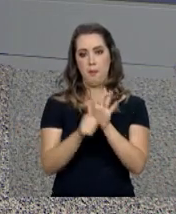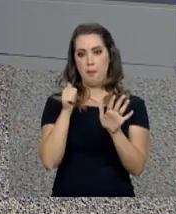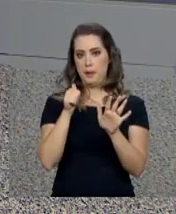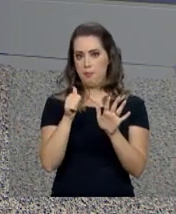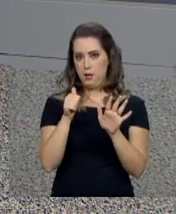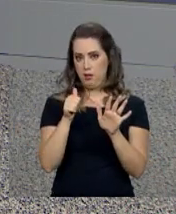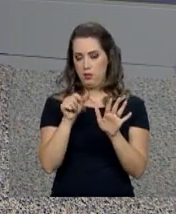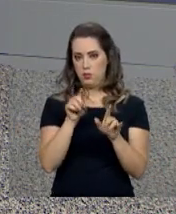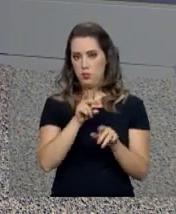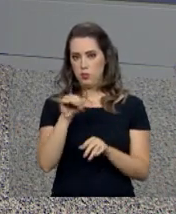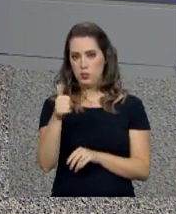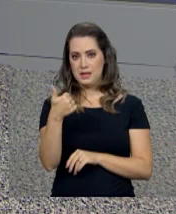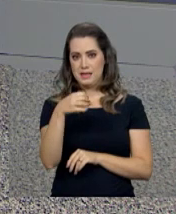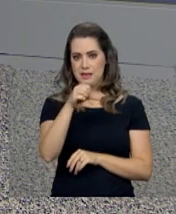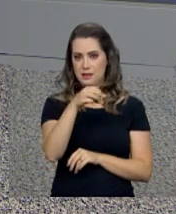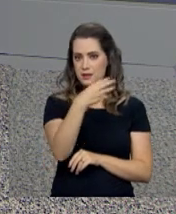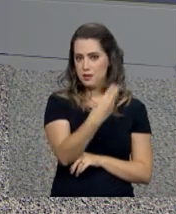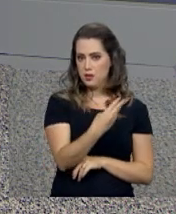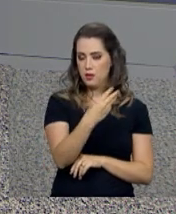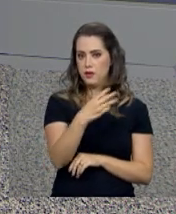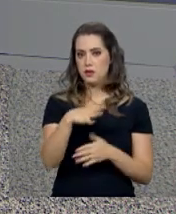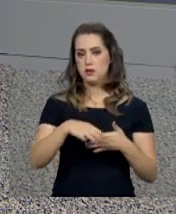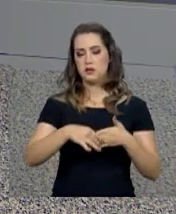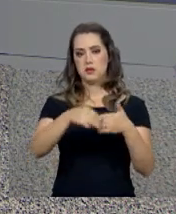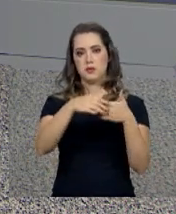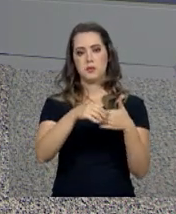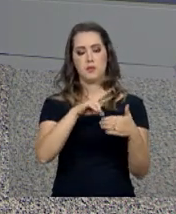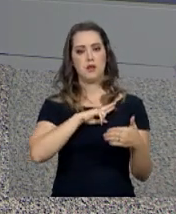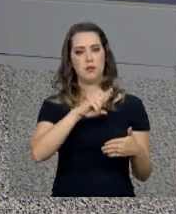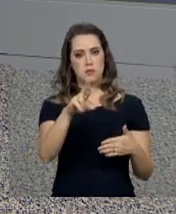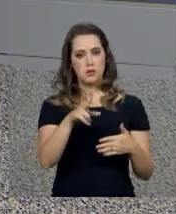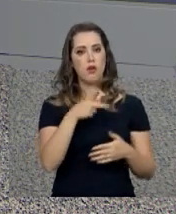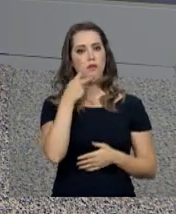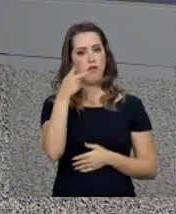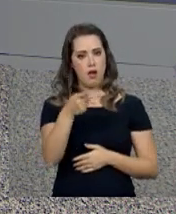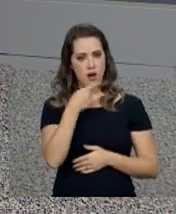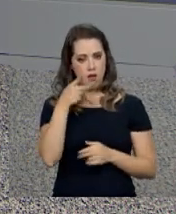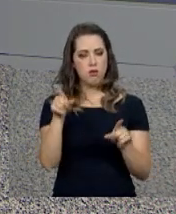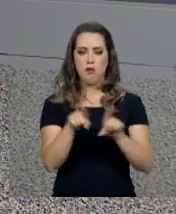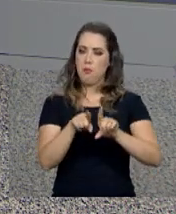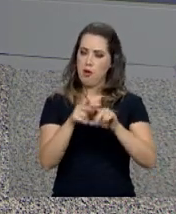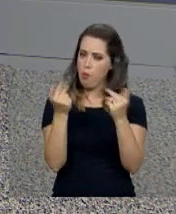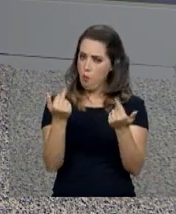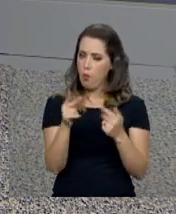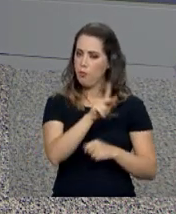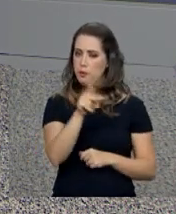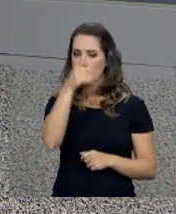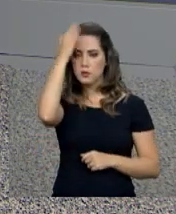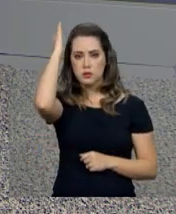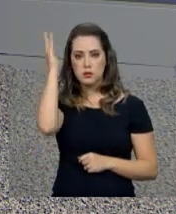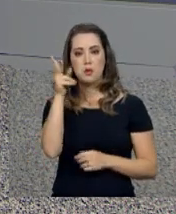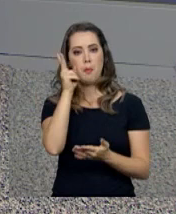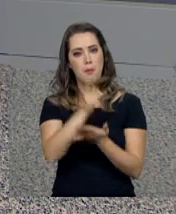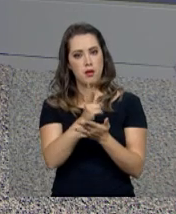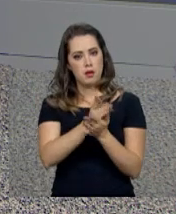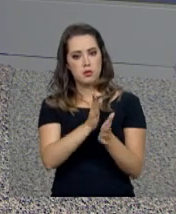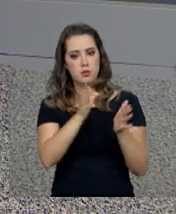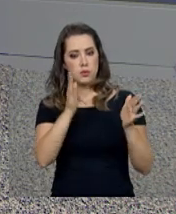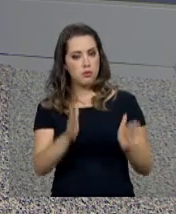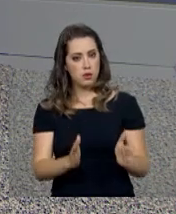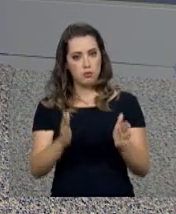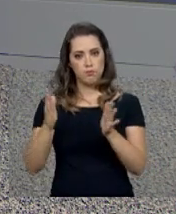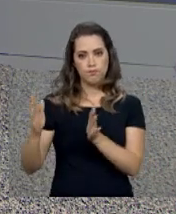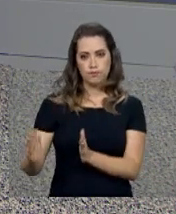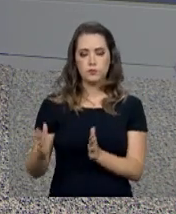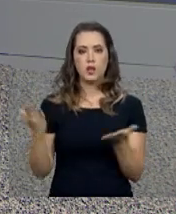193 líderes que estão em nova york representantes vão discursar na assembleia-geral bom ter o mesmo tempo agora